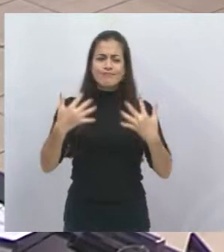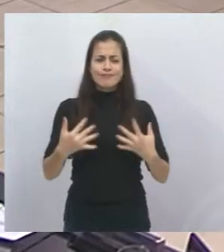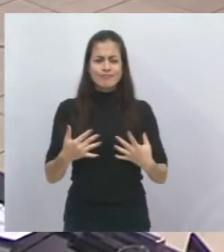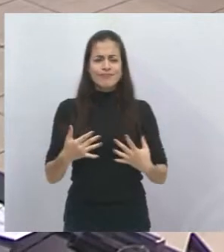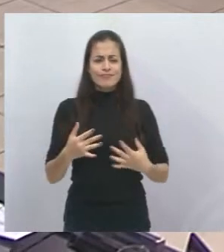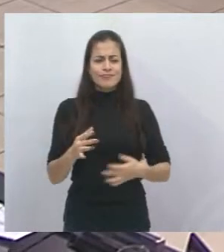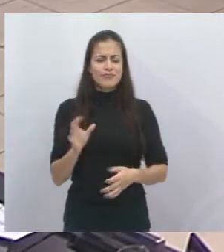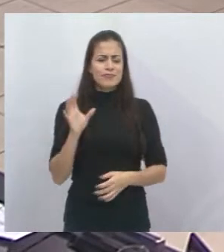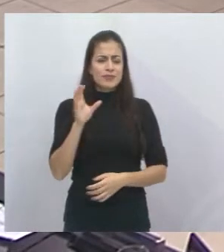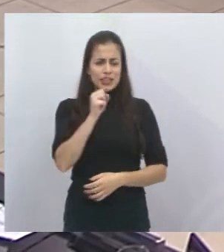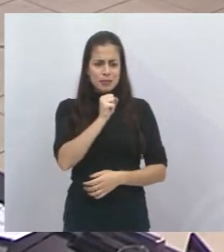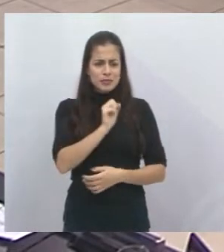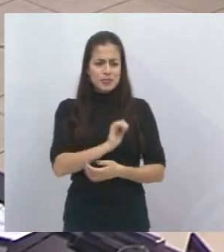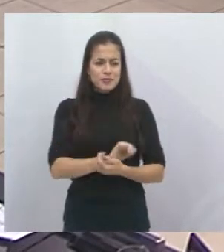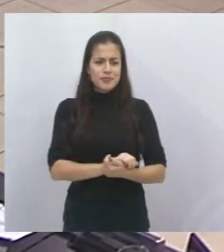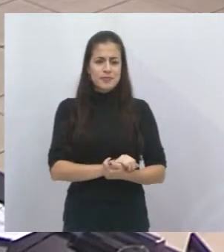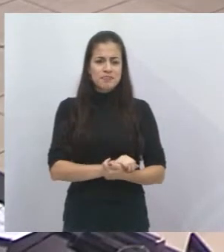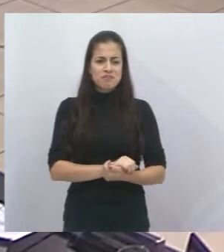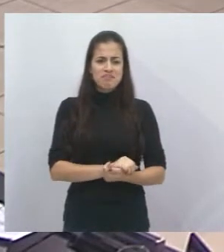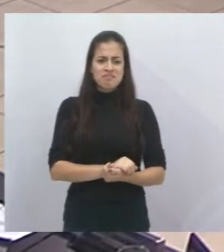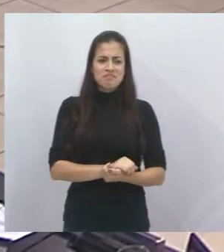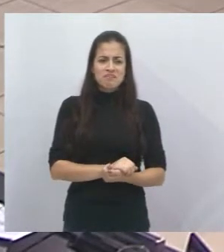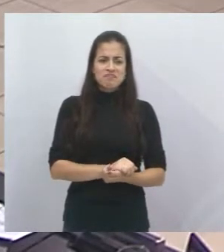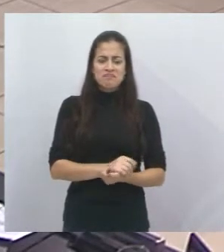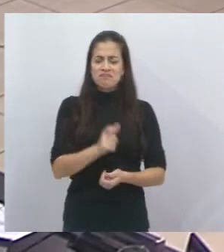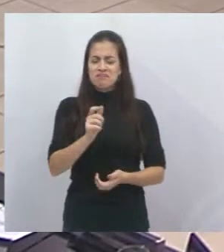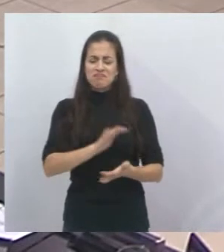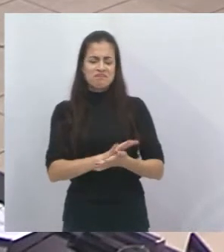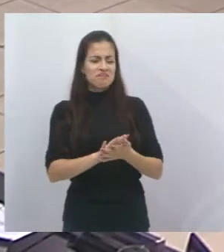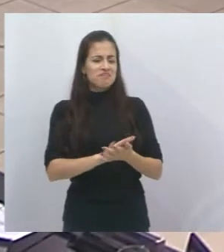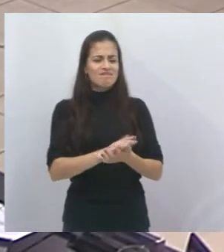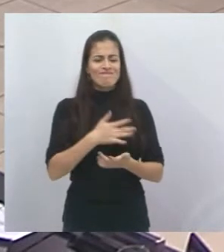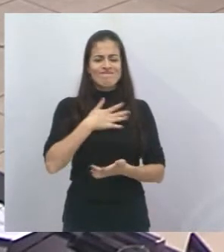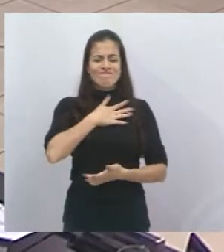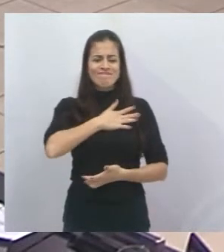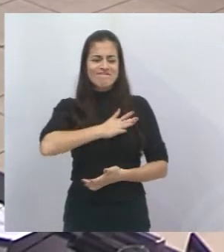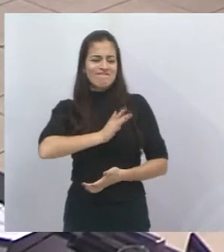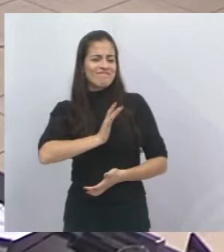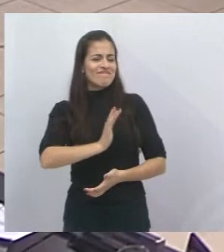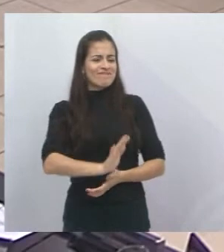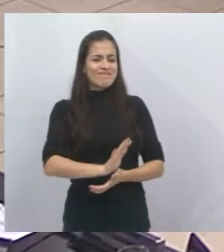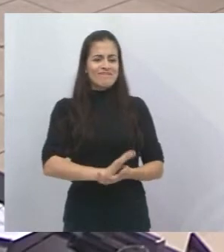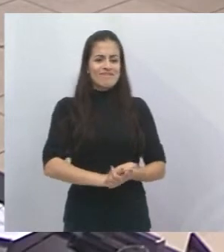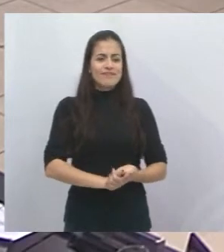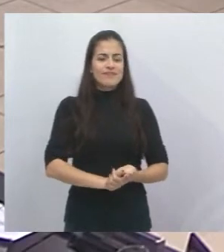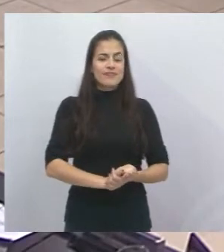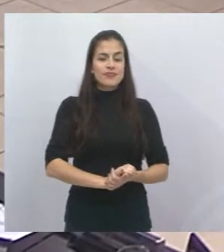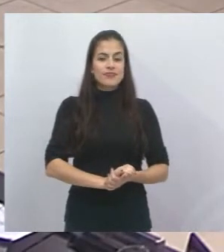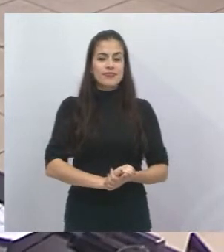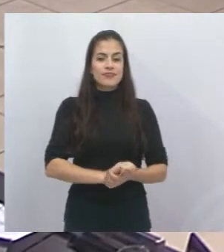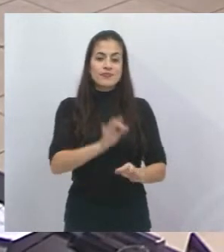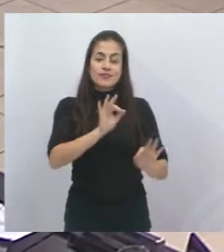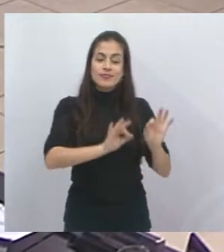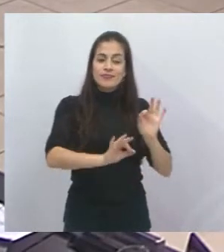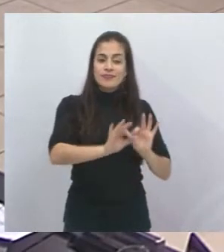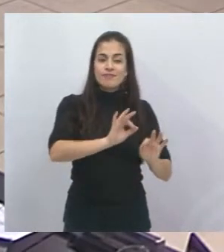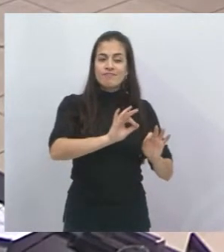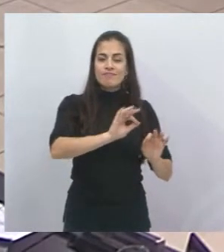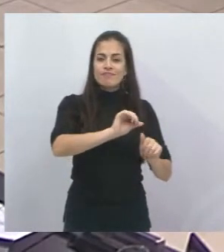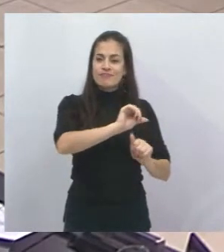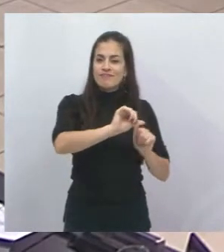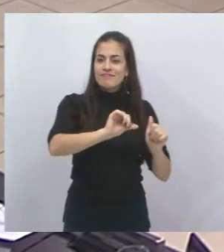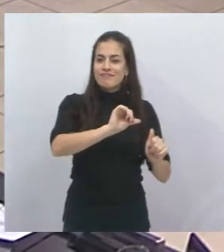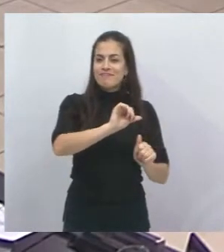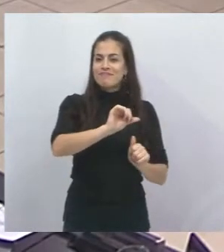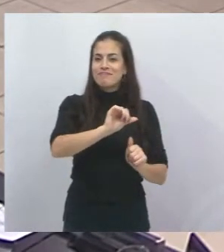breve. Ninguém gosta de reforma. Reforma traz poeira, reforma traz dor de cabeça,